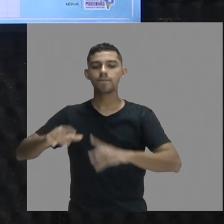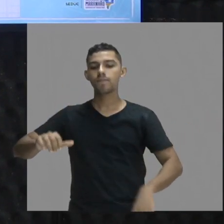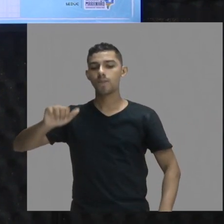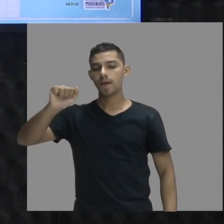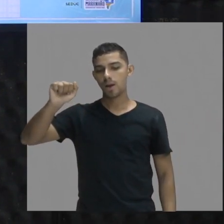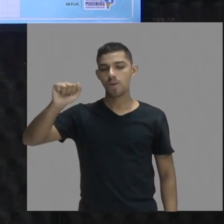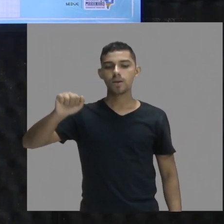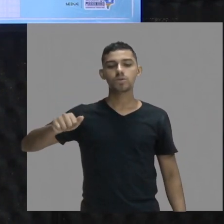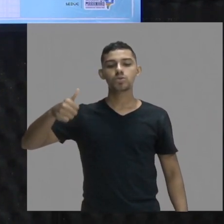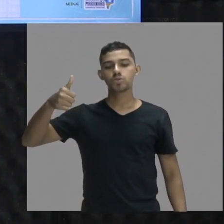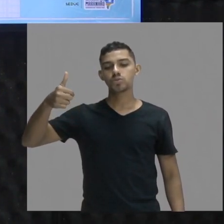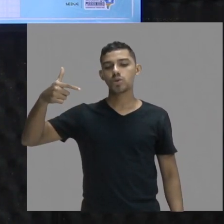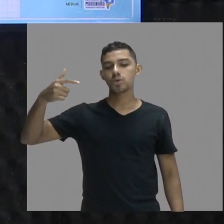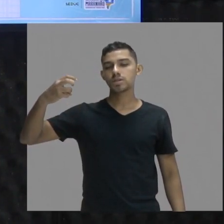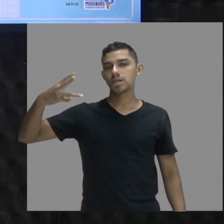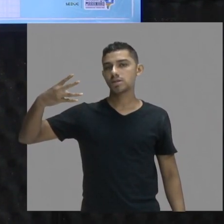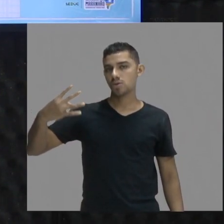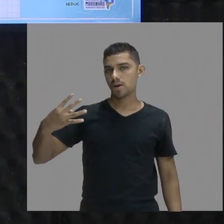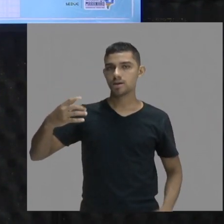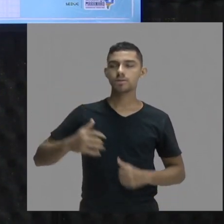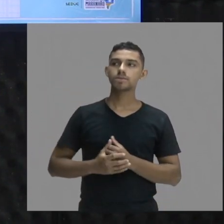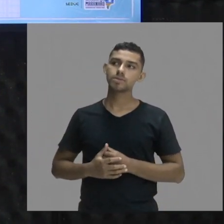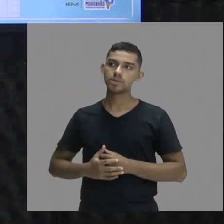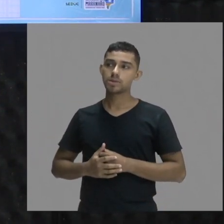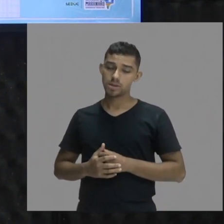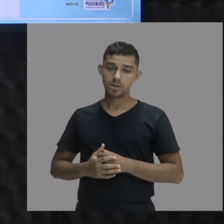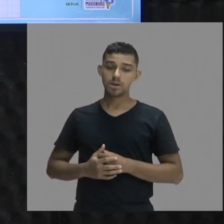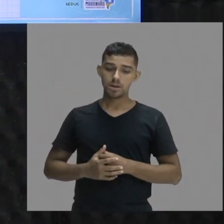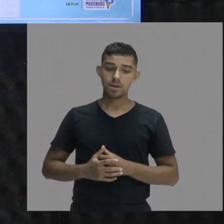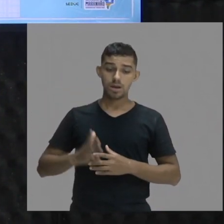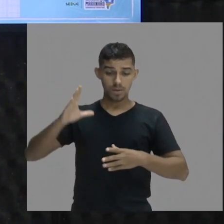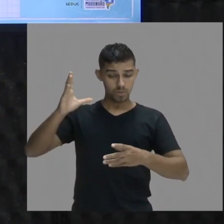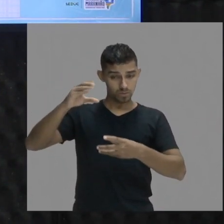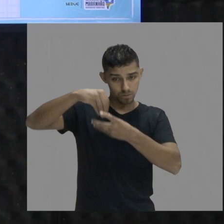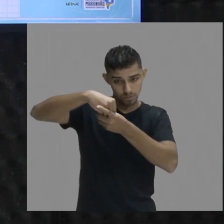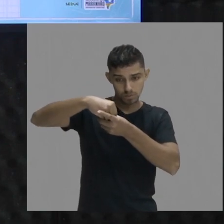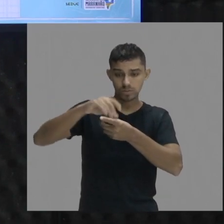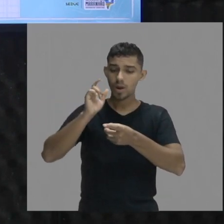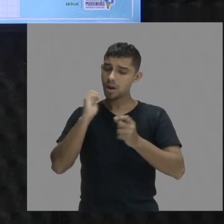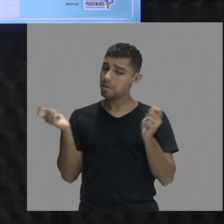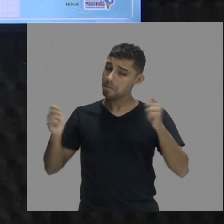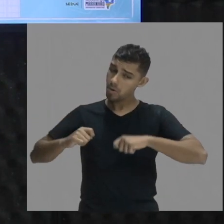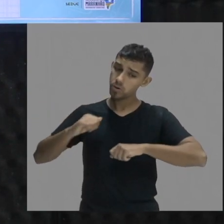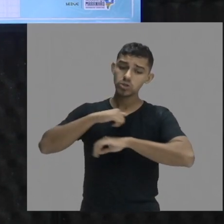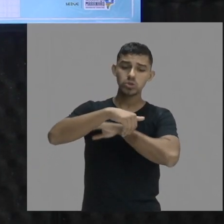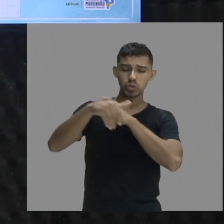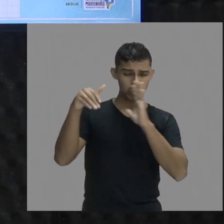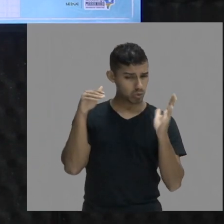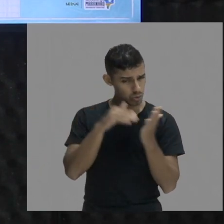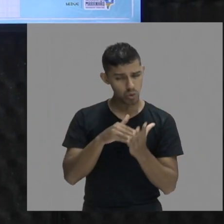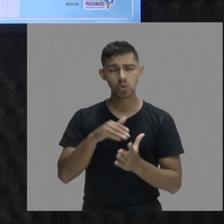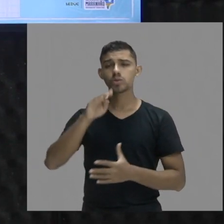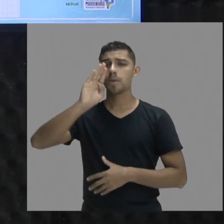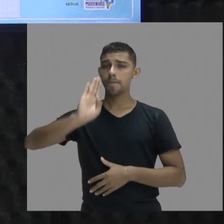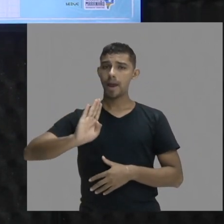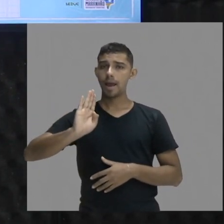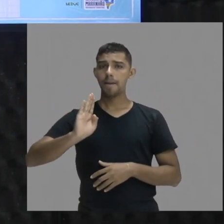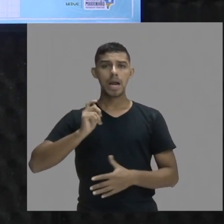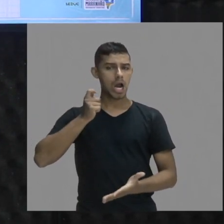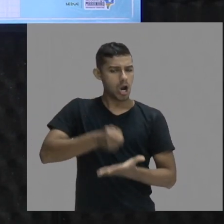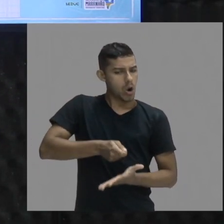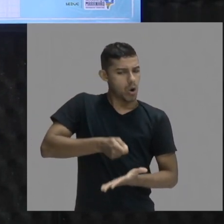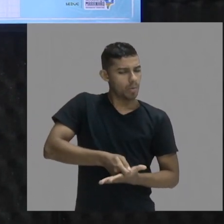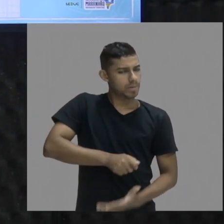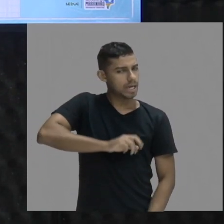aqui é meu conjunto imagem. Que em algumas situações pode ser todo o conjunto B, pode, mas não é